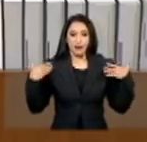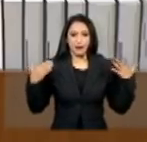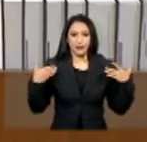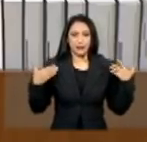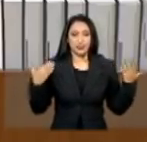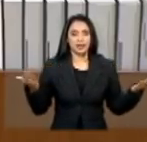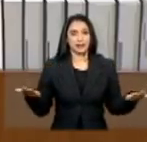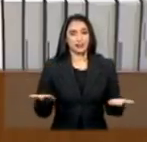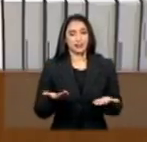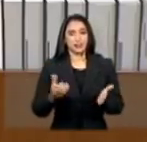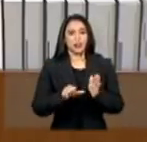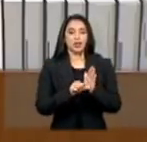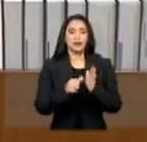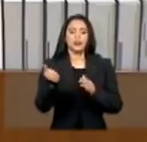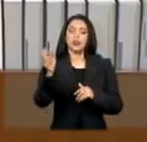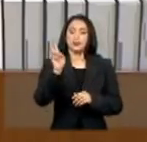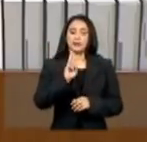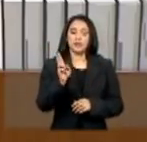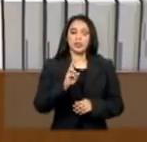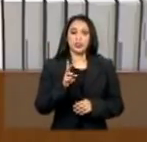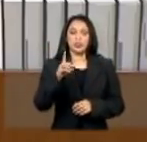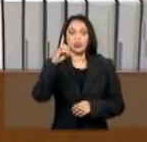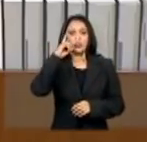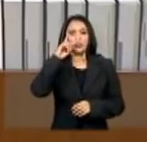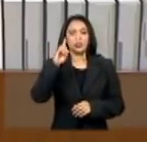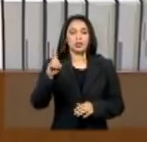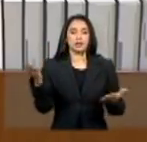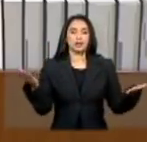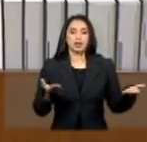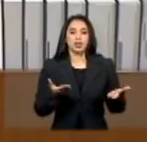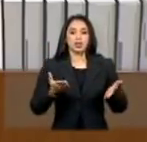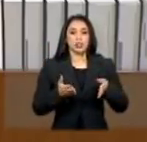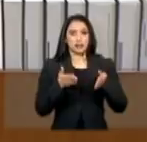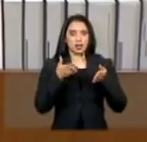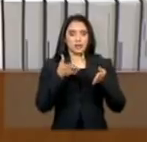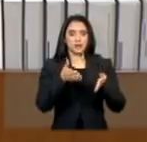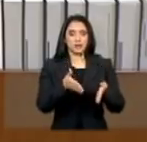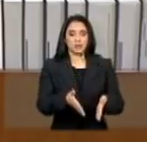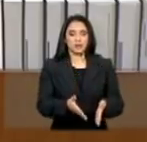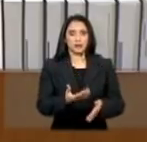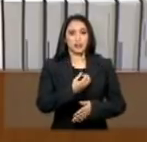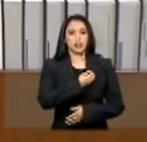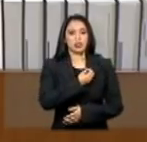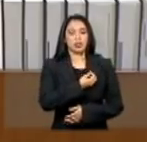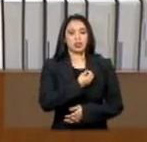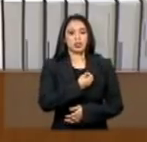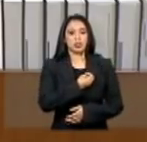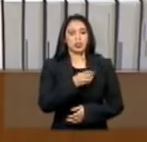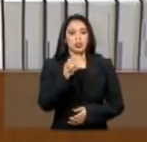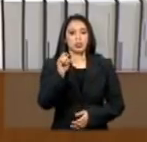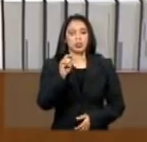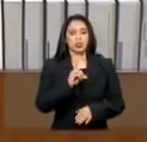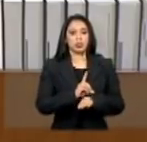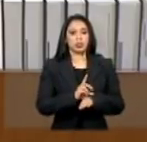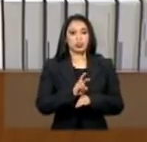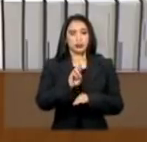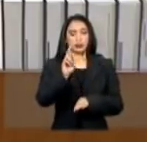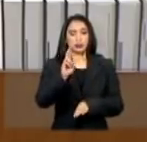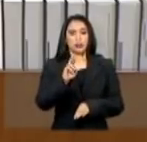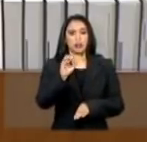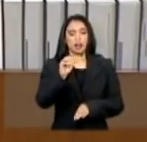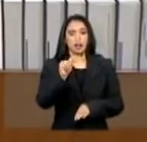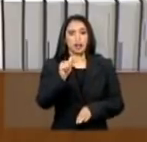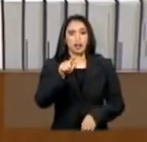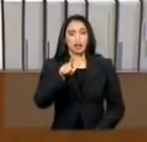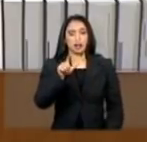hoje pela primeira vez no dia de hoje pela primeira vez a participação do doutor alcides martins procurador